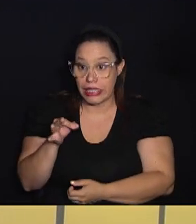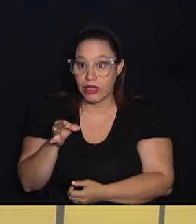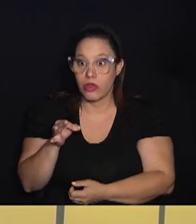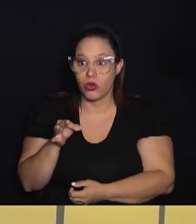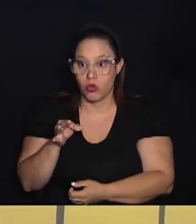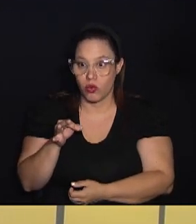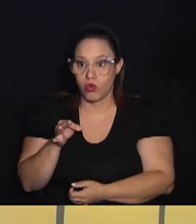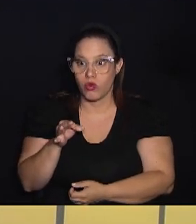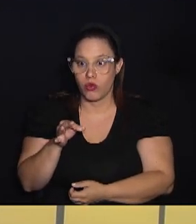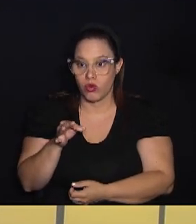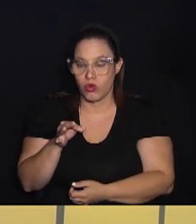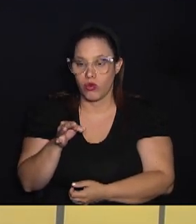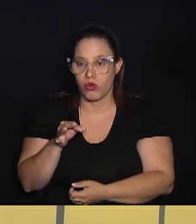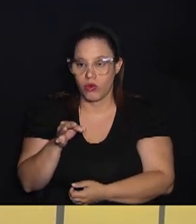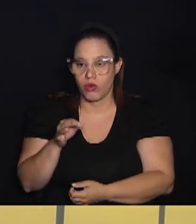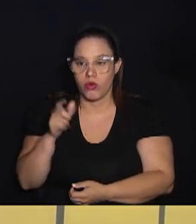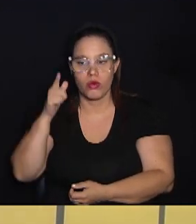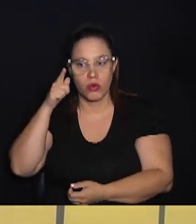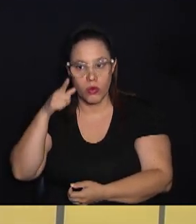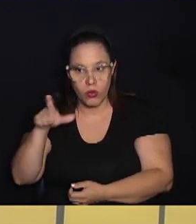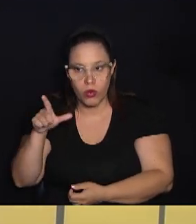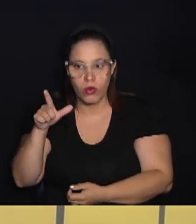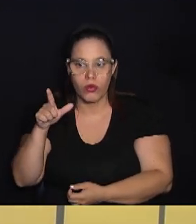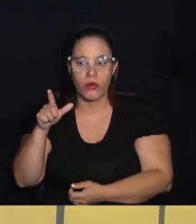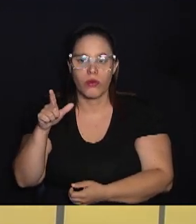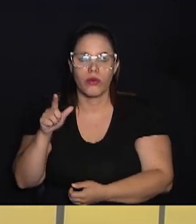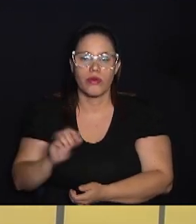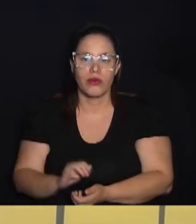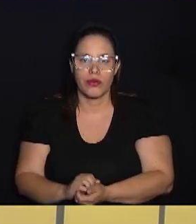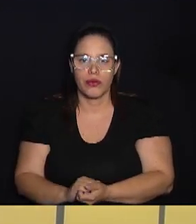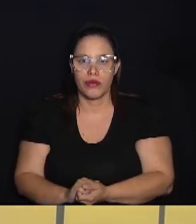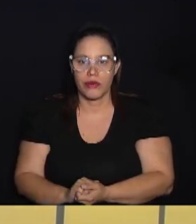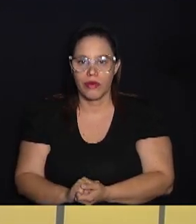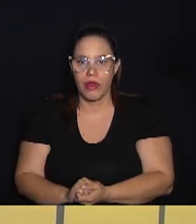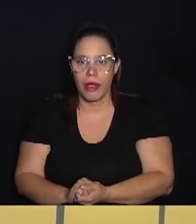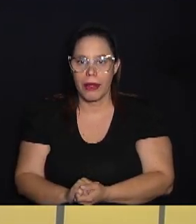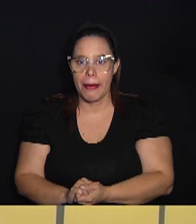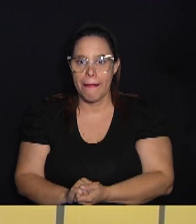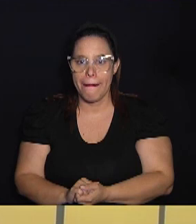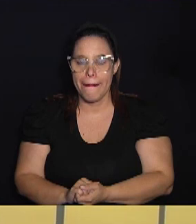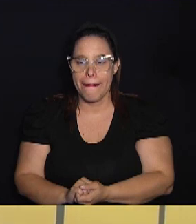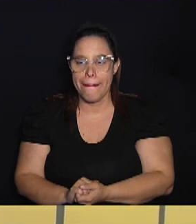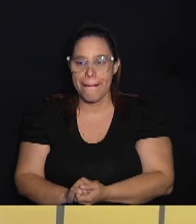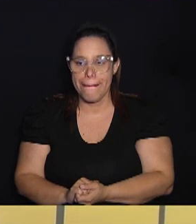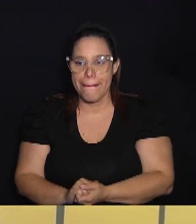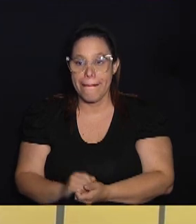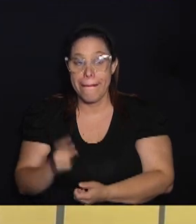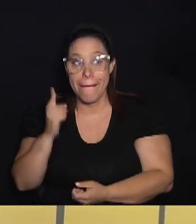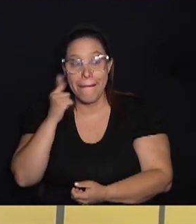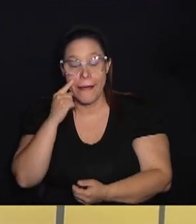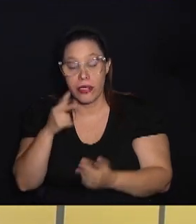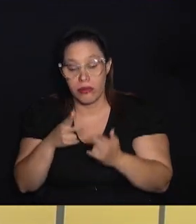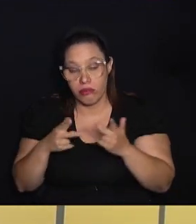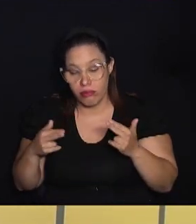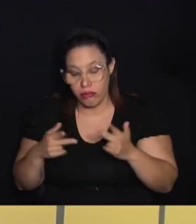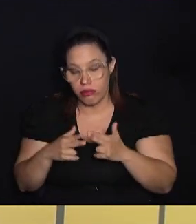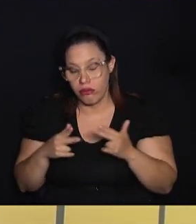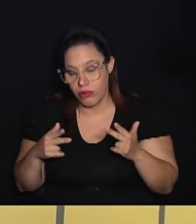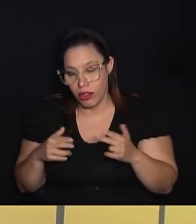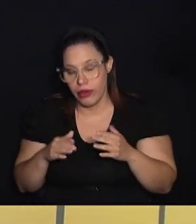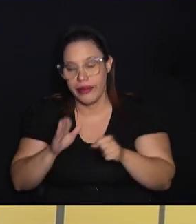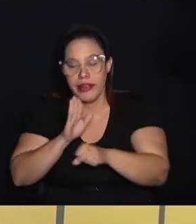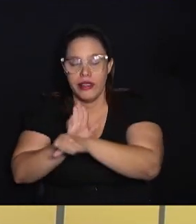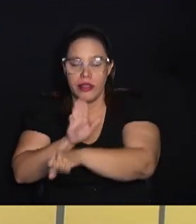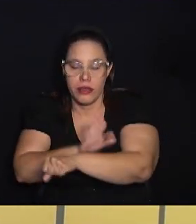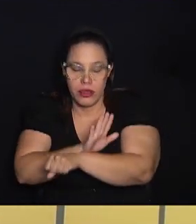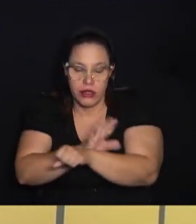elas conseguem na maior parte mulheres que a gente acaba atendendo e conseguem ter olhares diferentes e de fato ter um cuidado